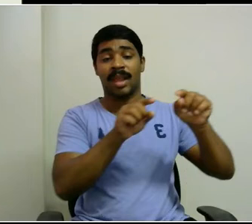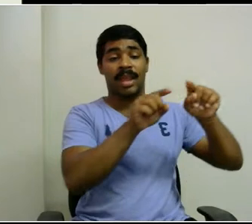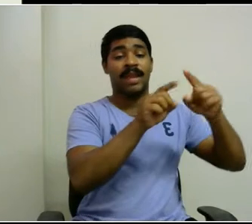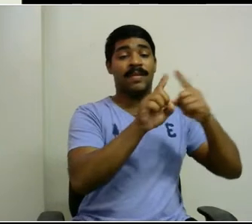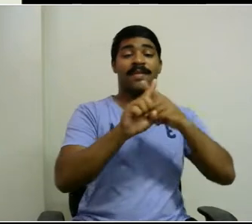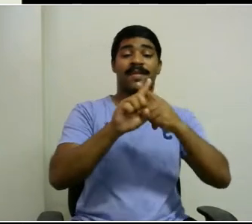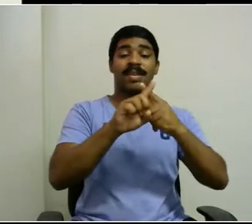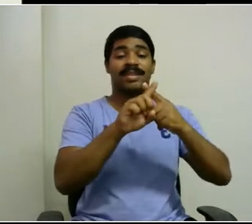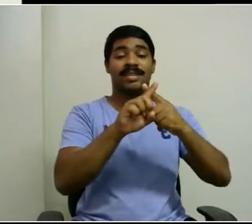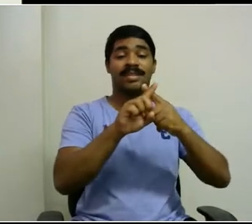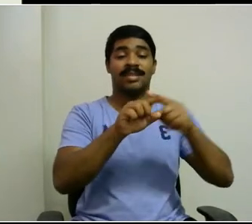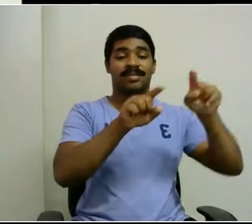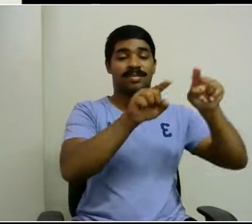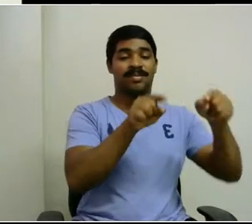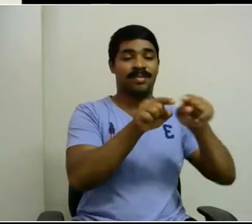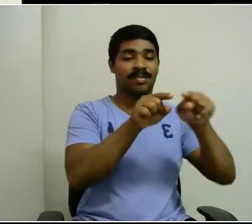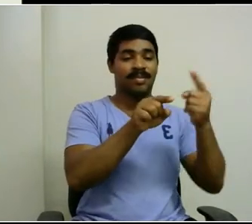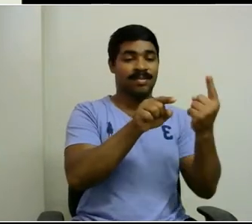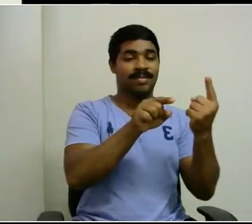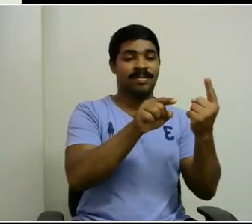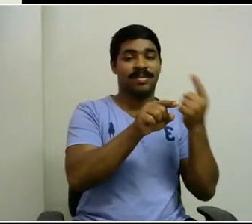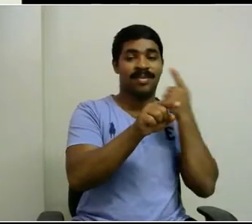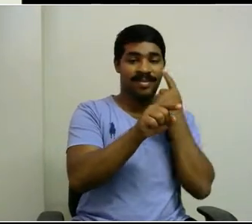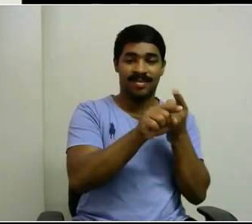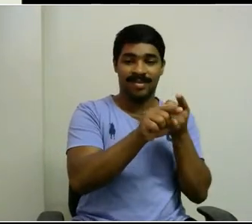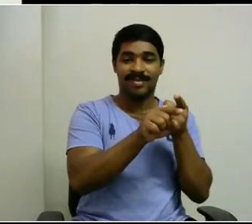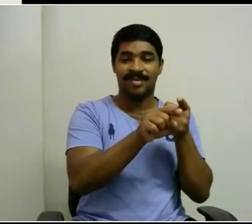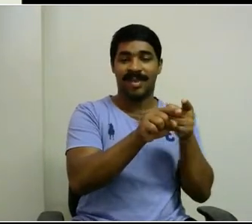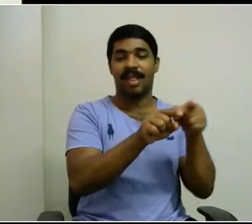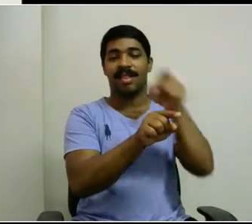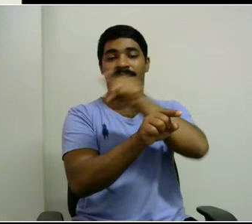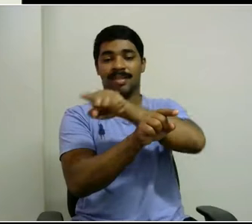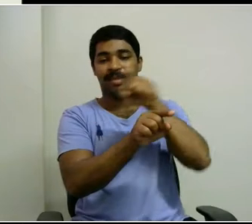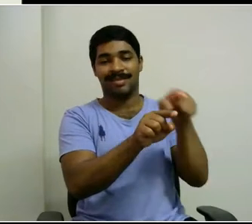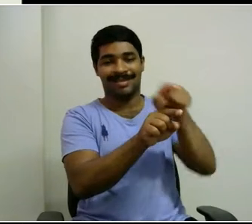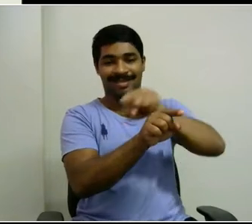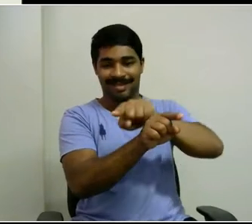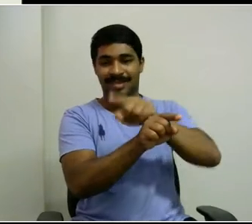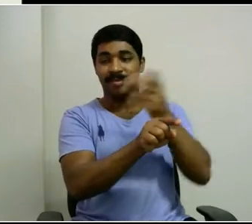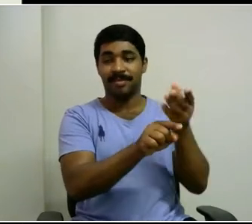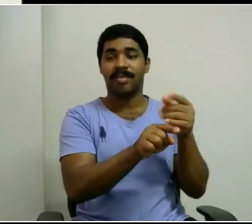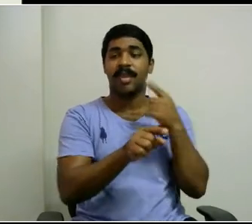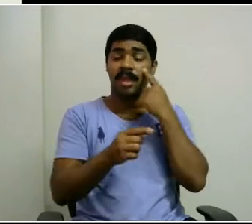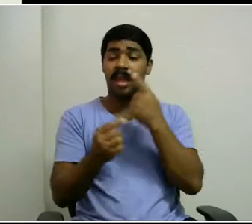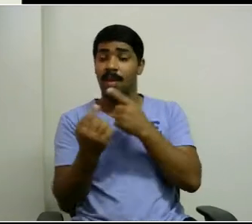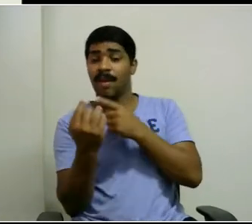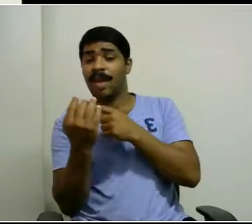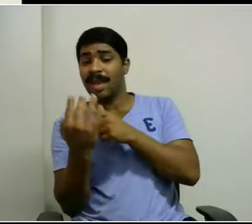menos 1. Quando eu faço isso, todos vão trocar de sinal e a desigualdade vai se inverter, tá? Não se esqueçam nunca